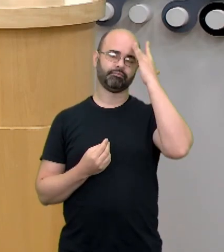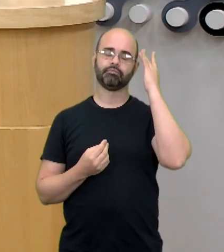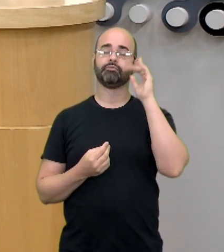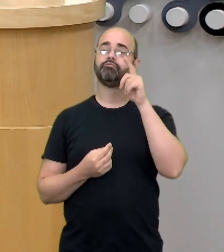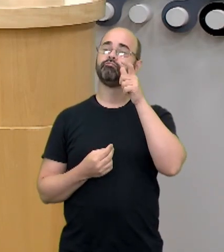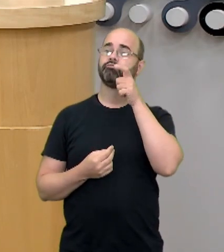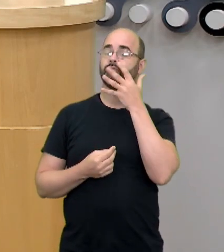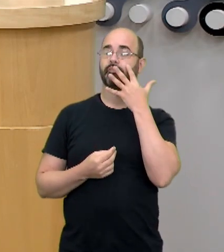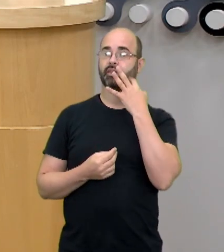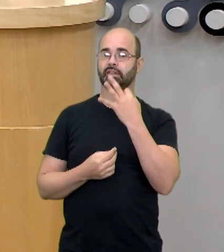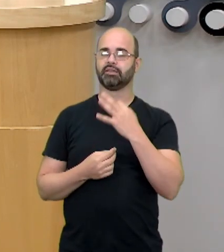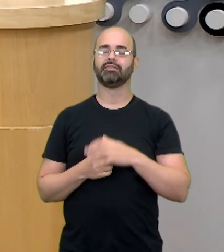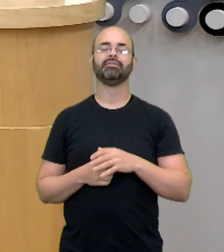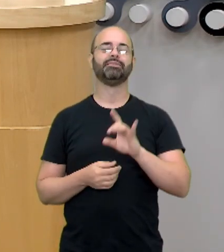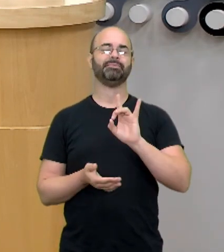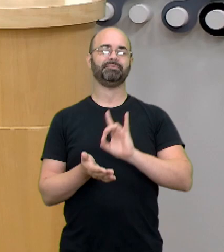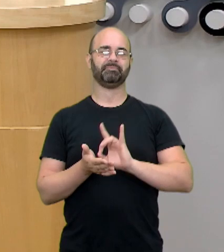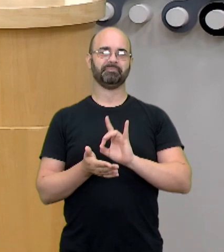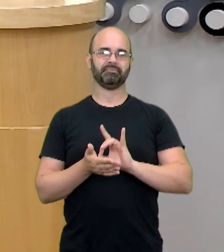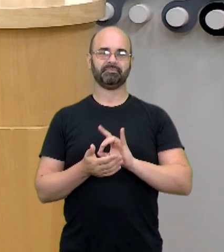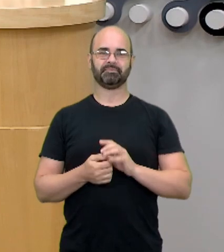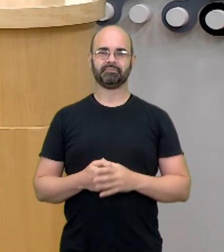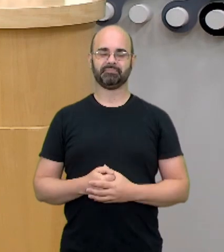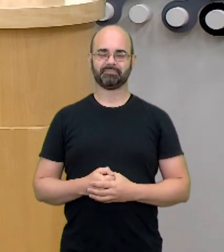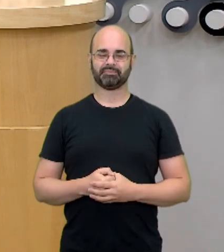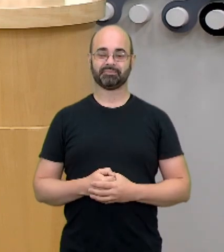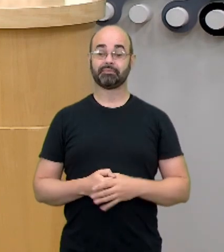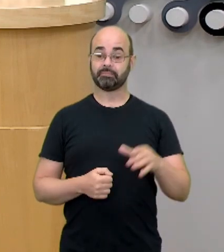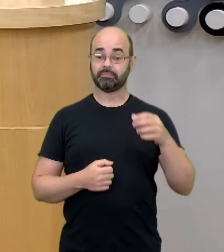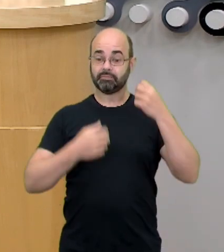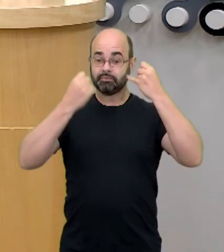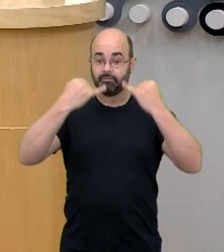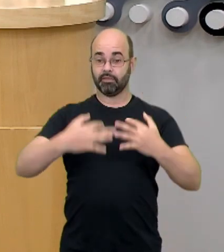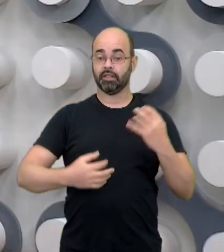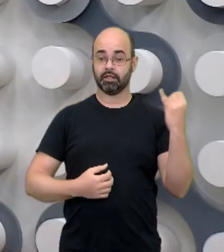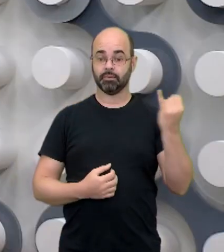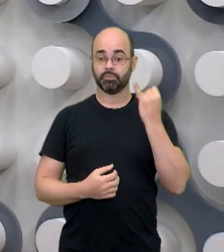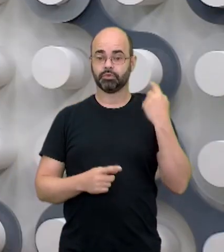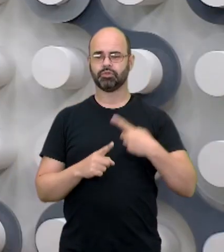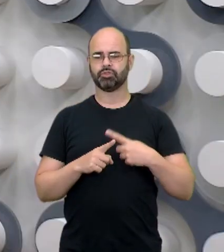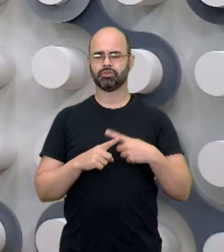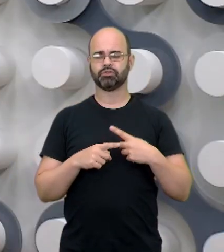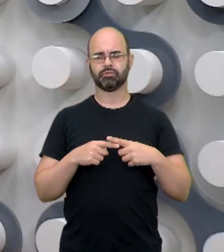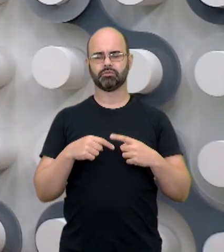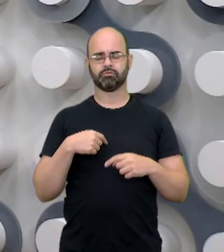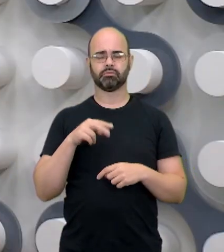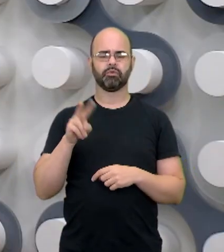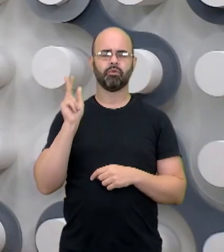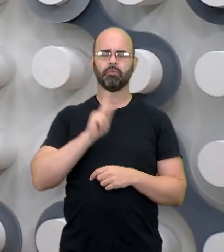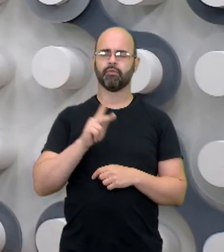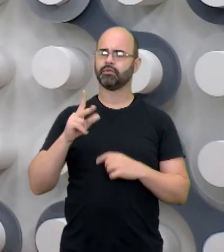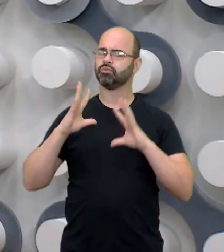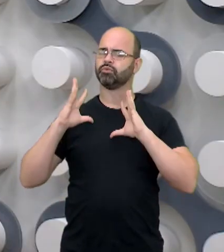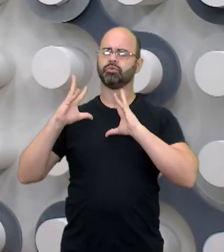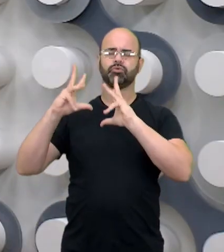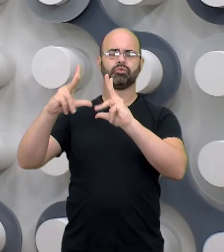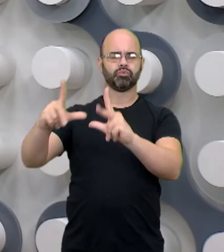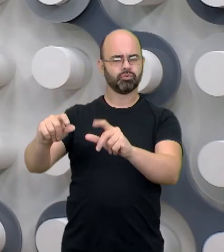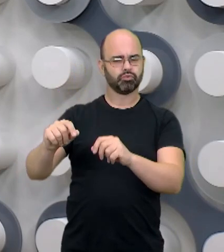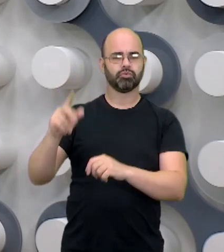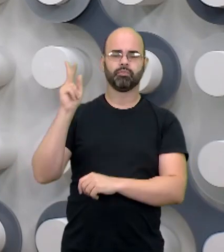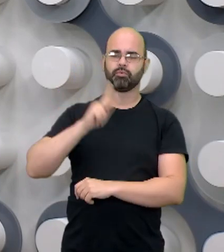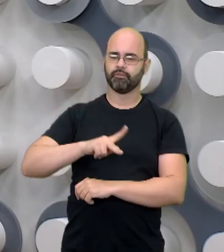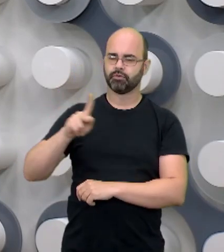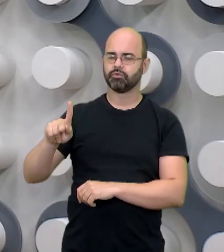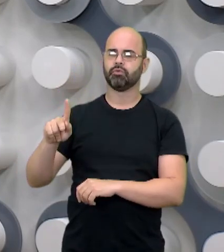uma coisa que é importante a gente falar, porque eu acredito que todos professores, estudantes, nós, inclusive, nós estamos aqui